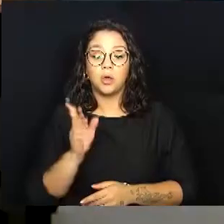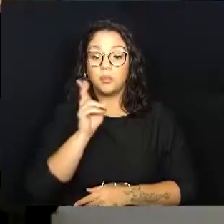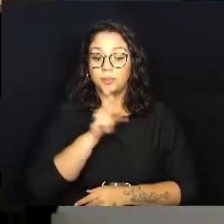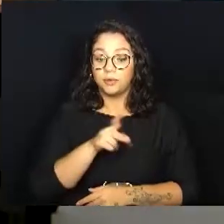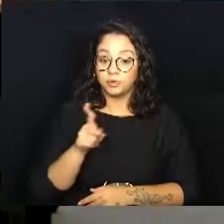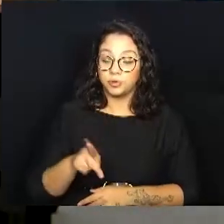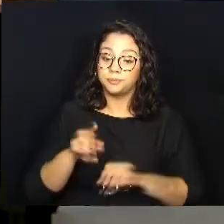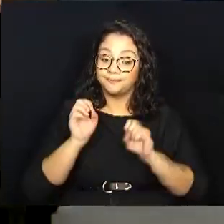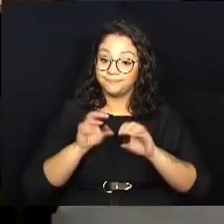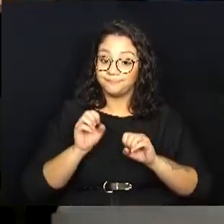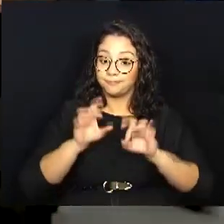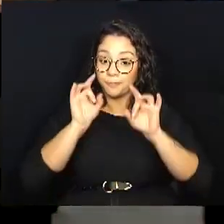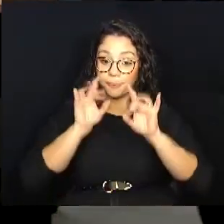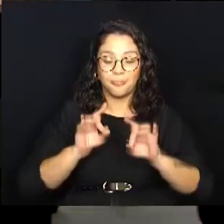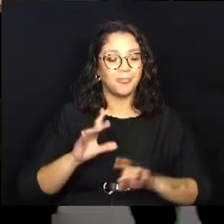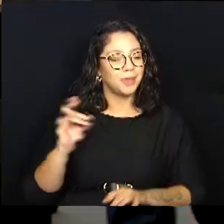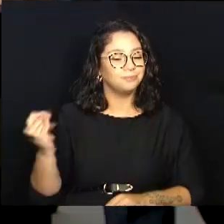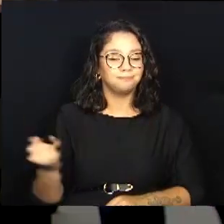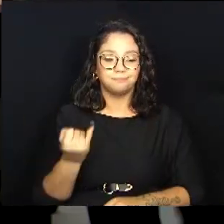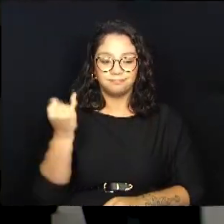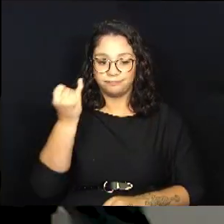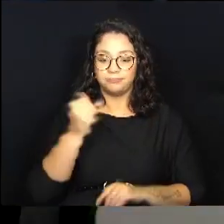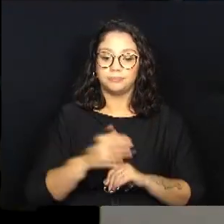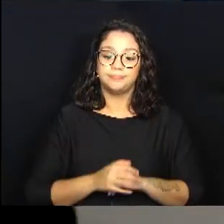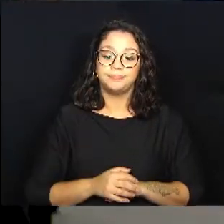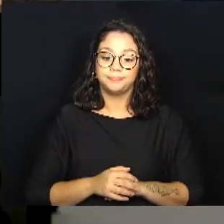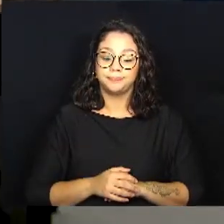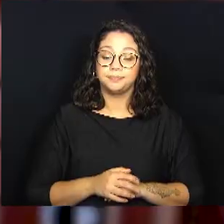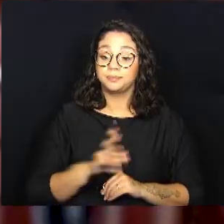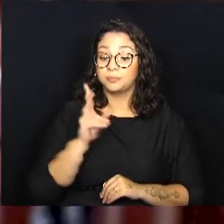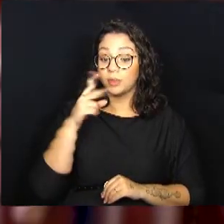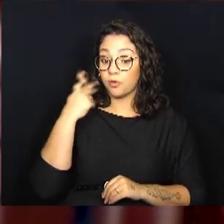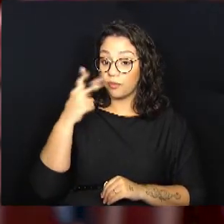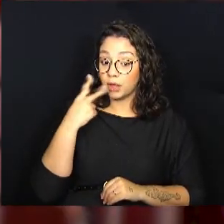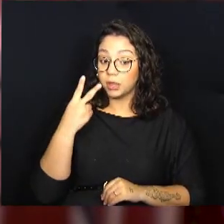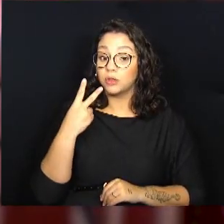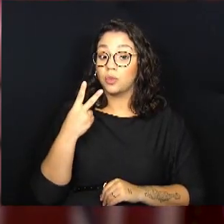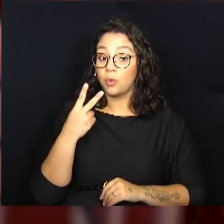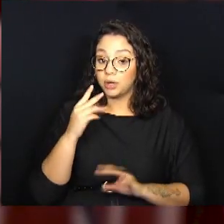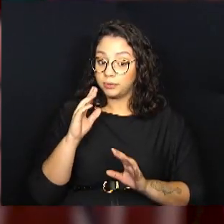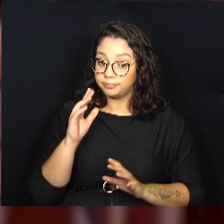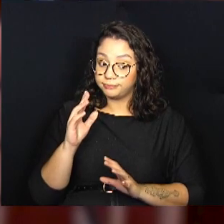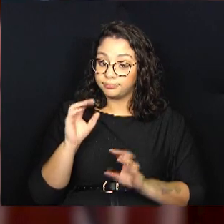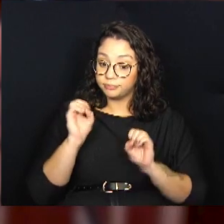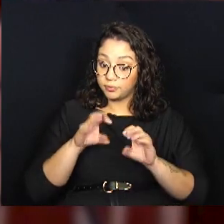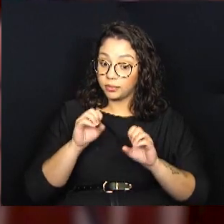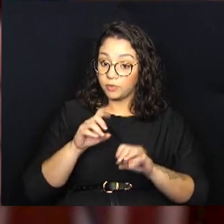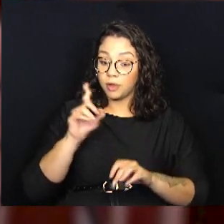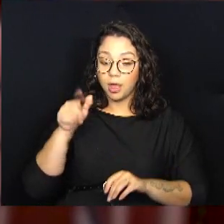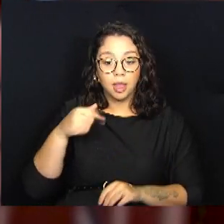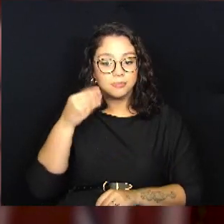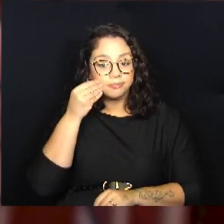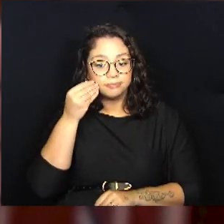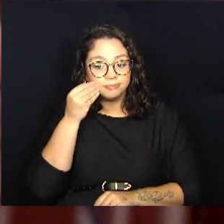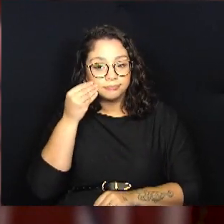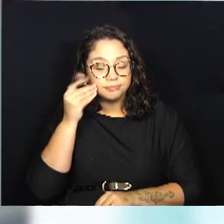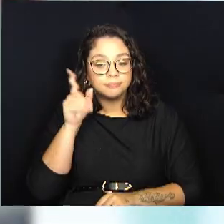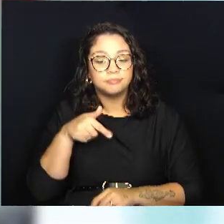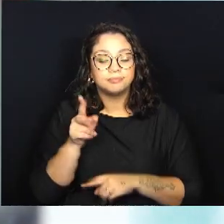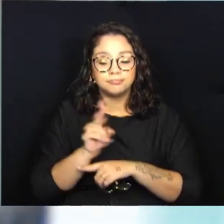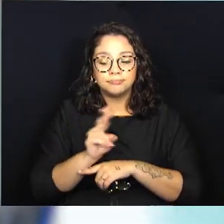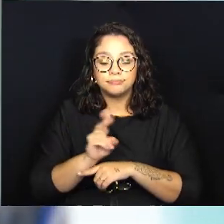deficiência, os professores de educação especial são fundamentais. Como ressalta a vereadora, a intenção é realizar